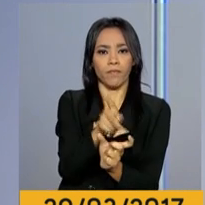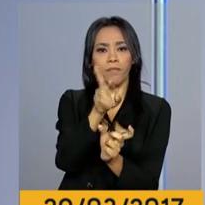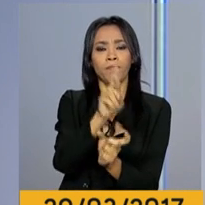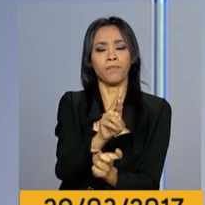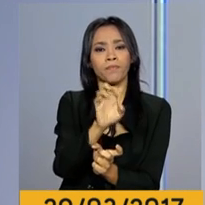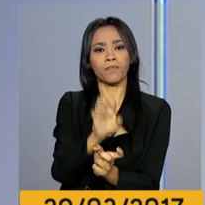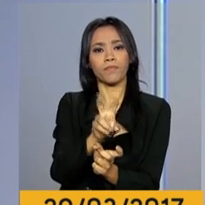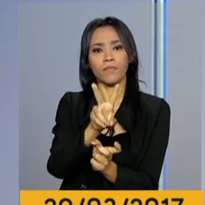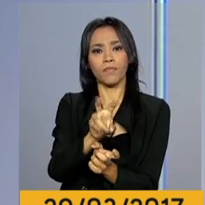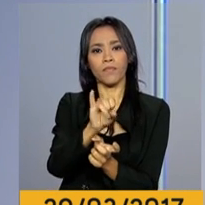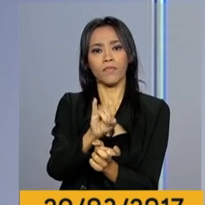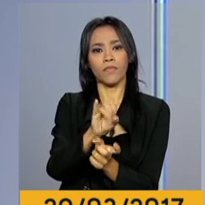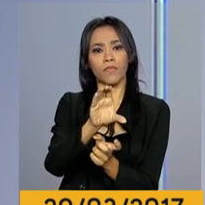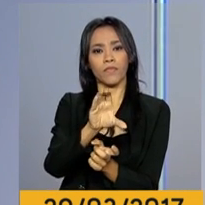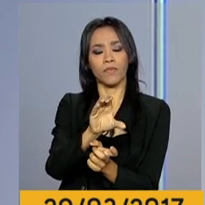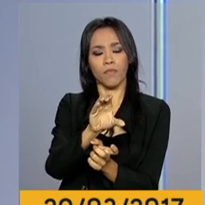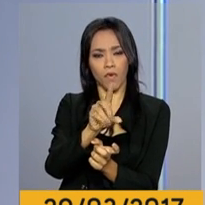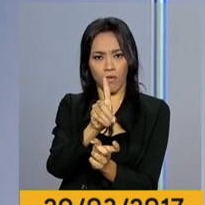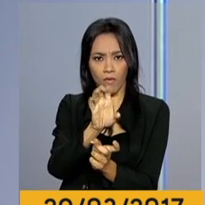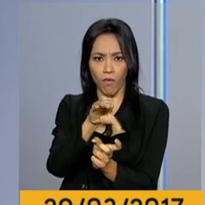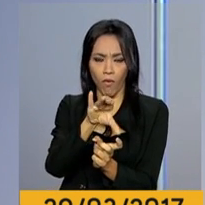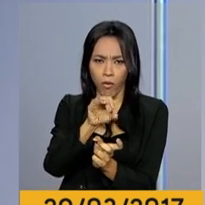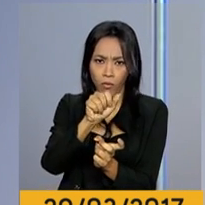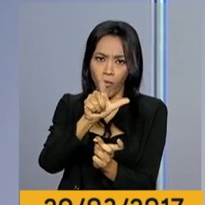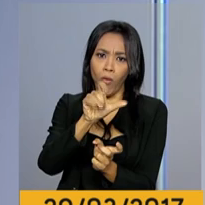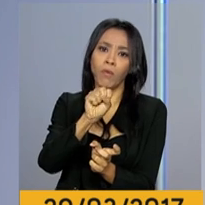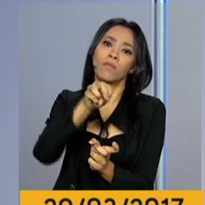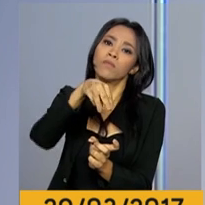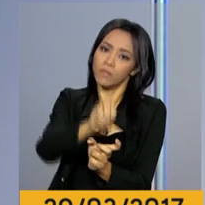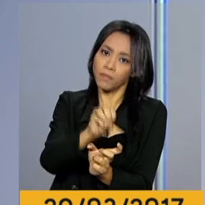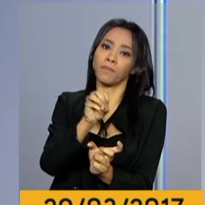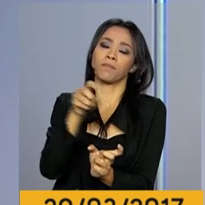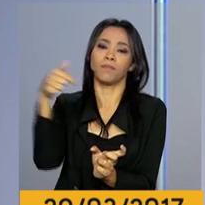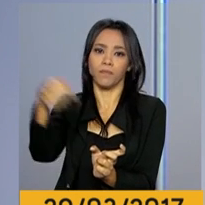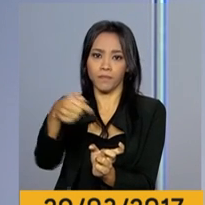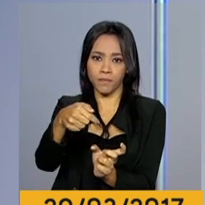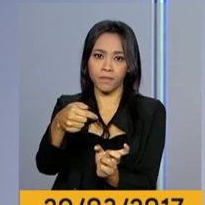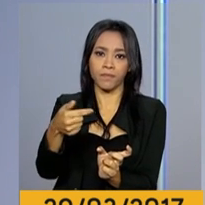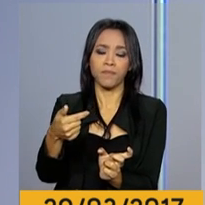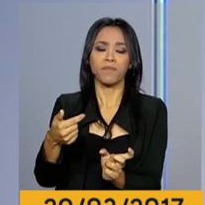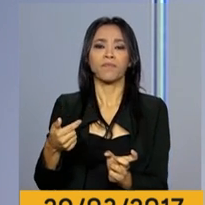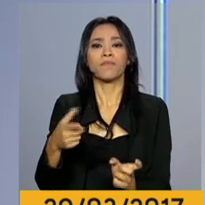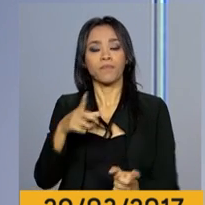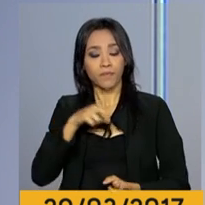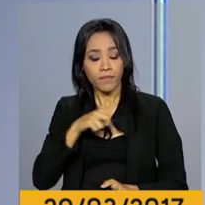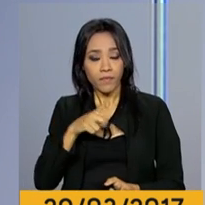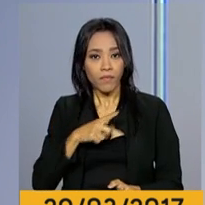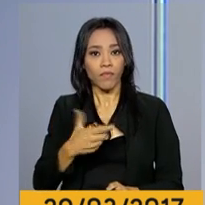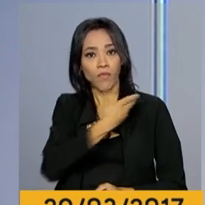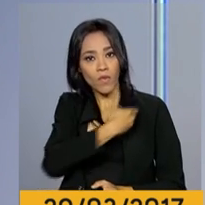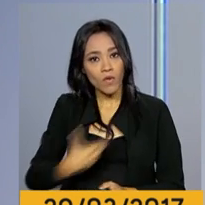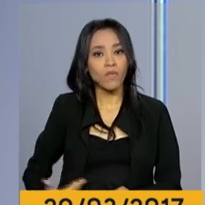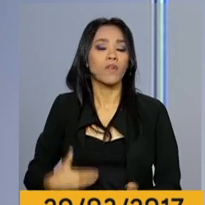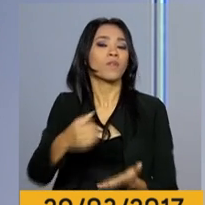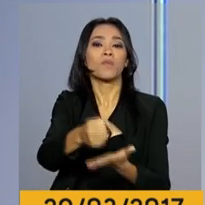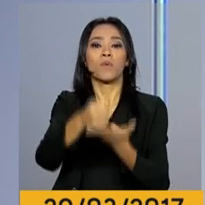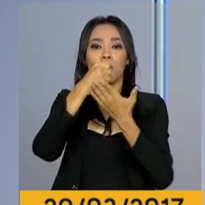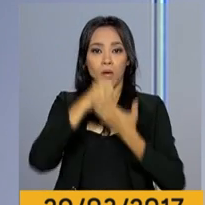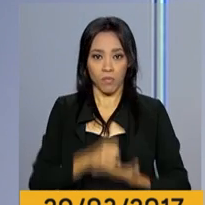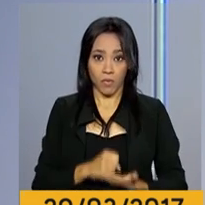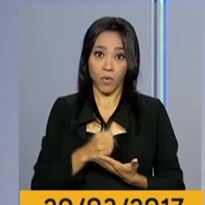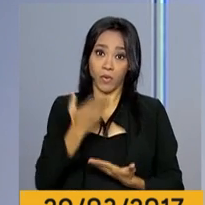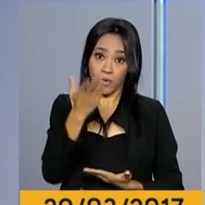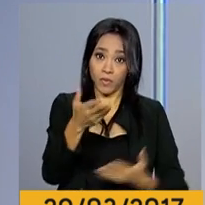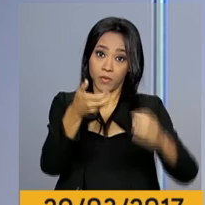que no presidencialismo democrático você governa com o apoio do congresso nacional